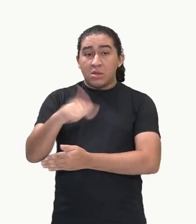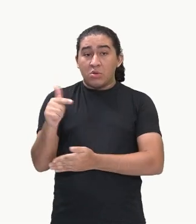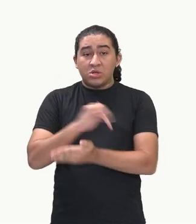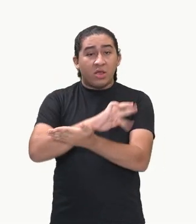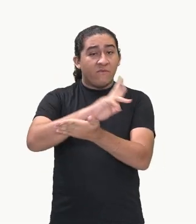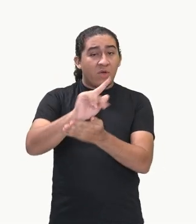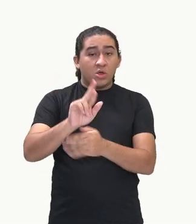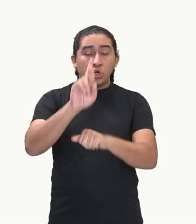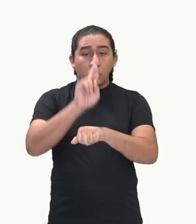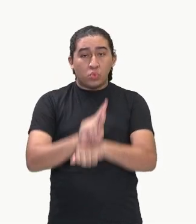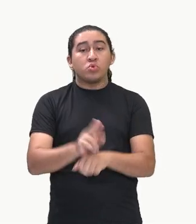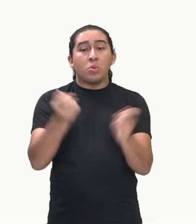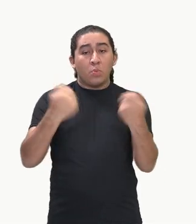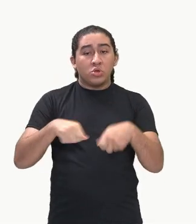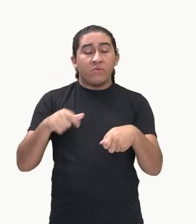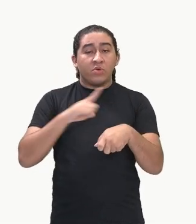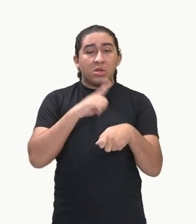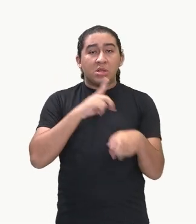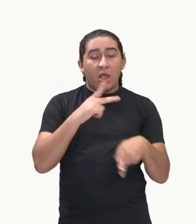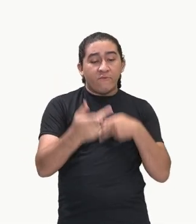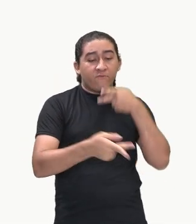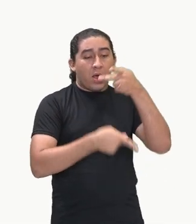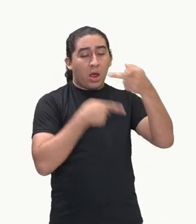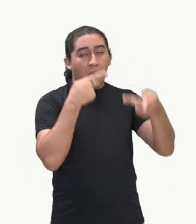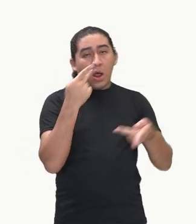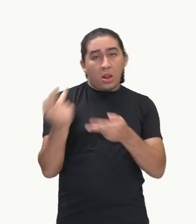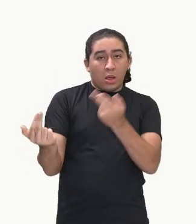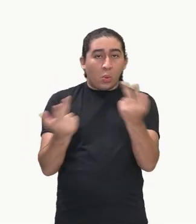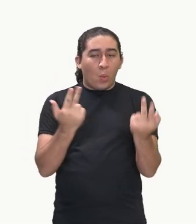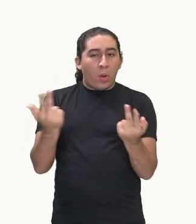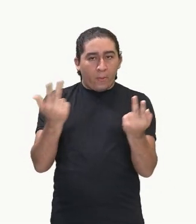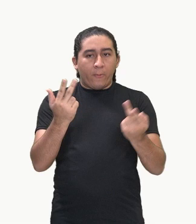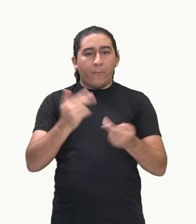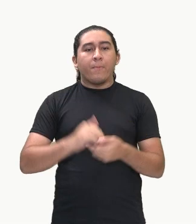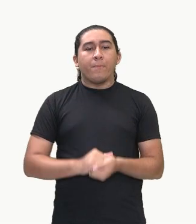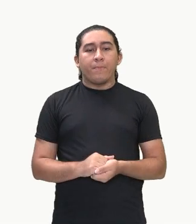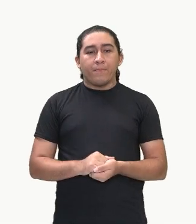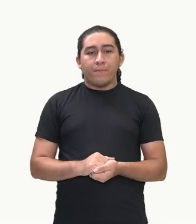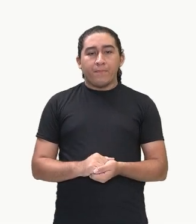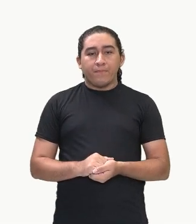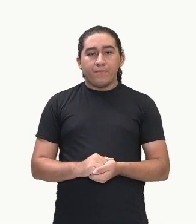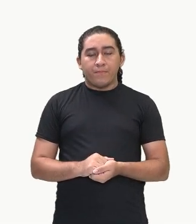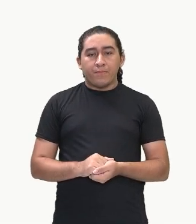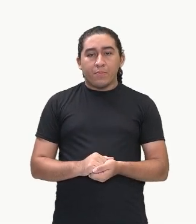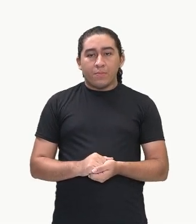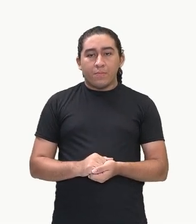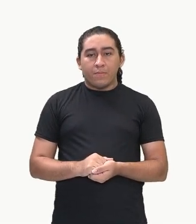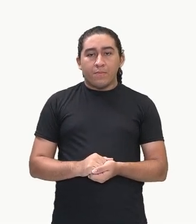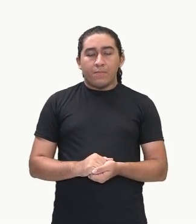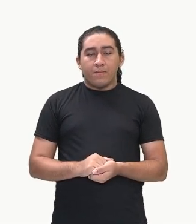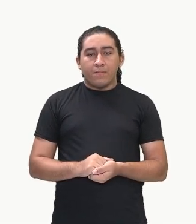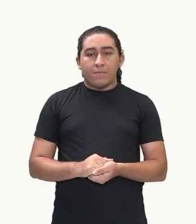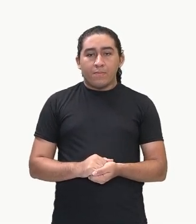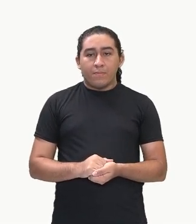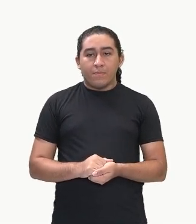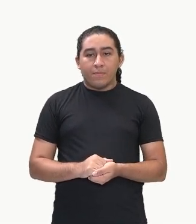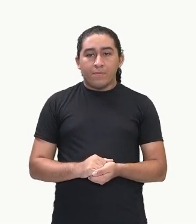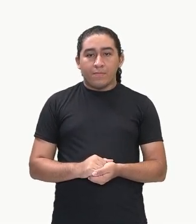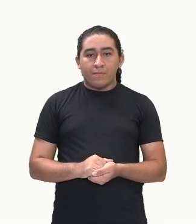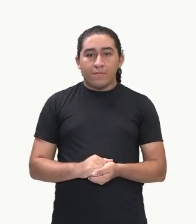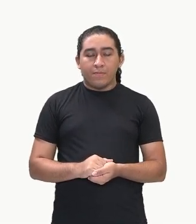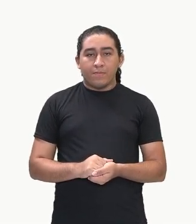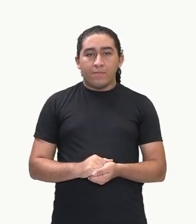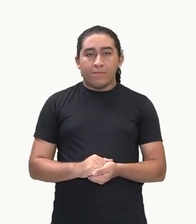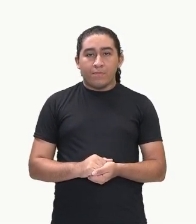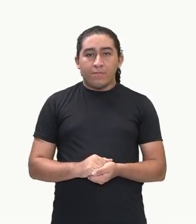inumeráveis recursos rítmicos e melódicos da língua falada. Ela não dispõe, a língua